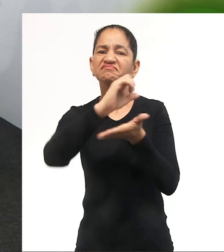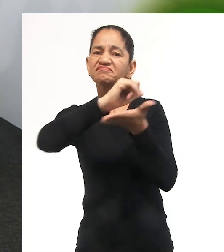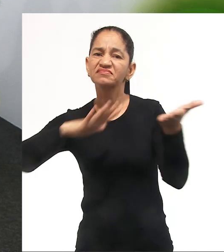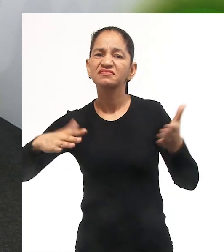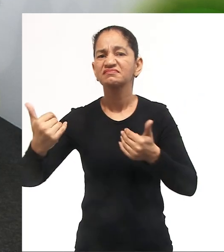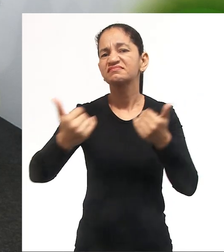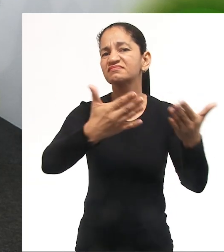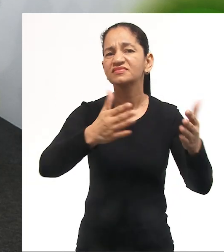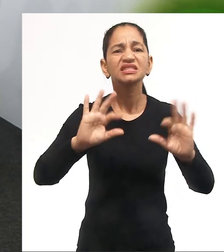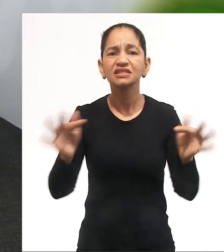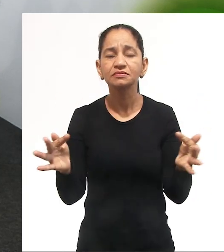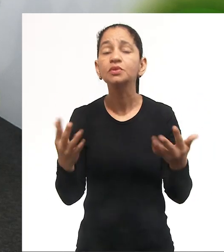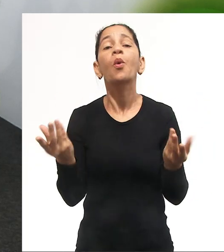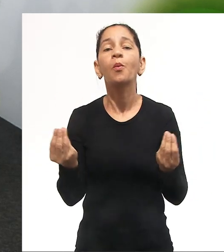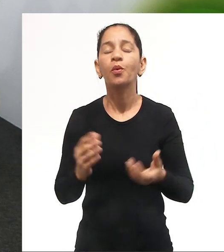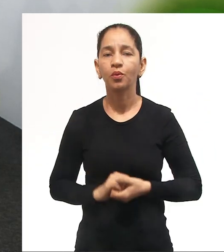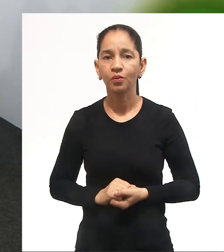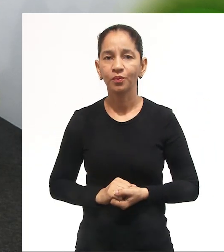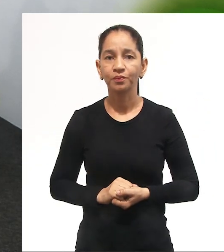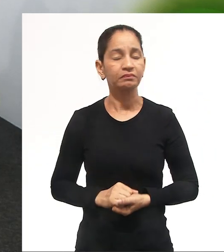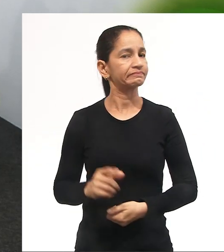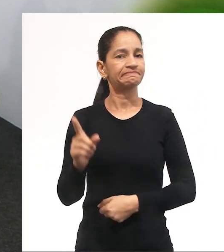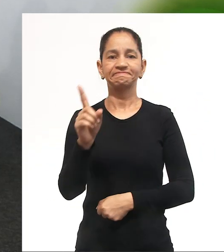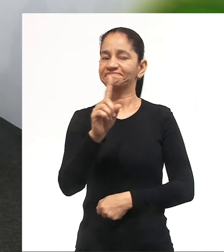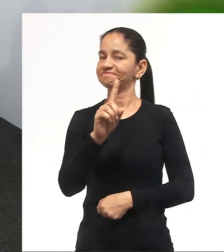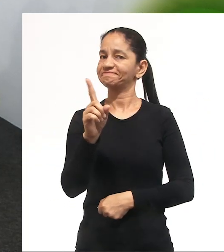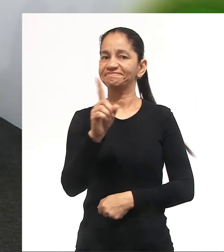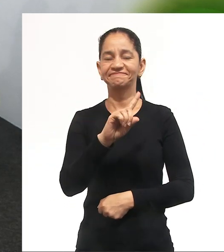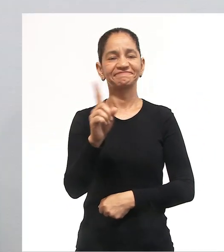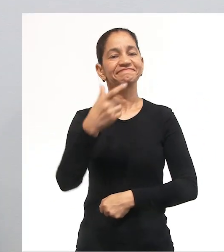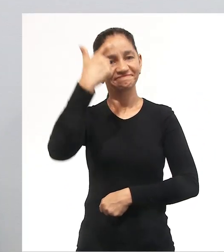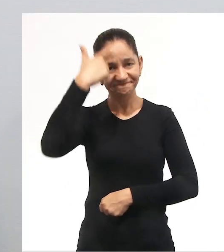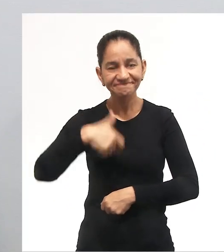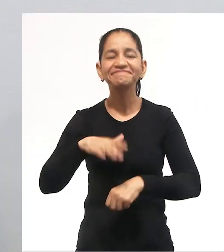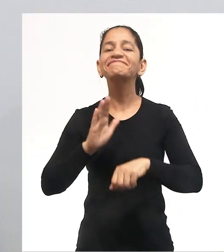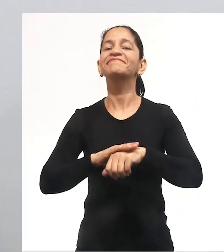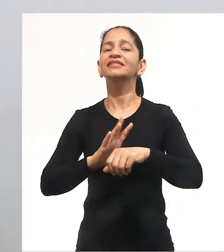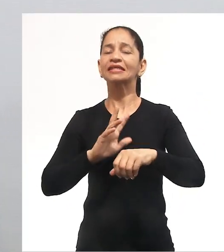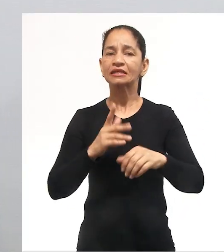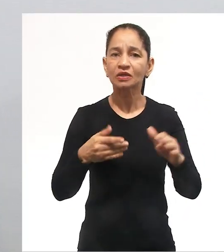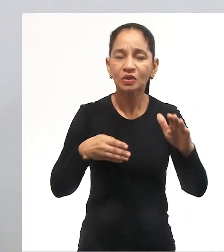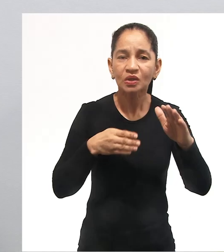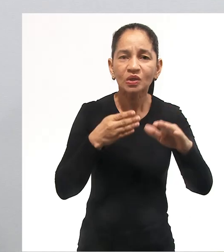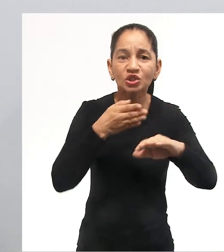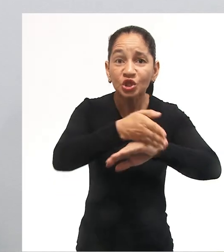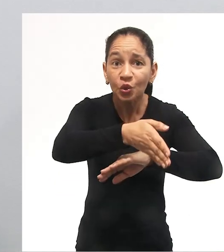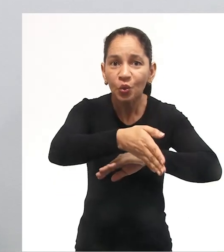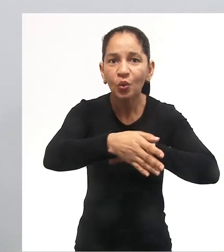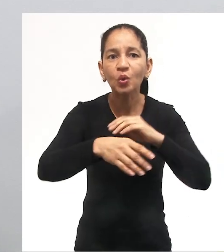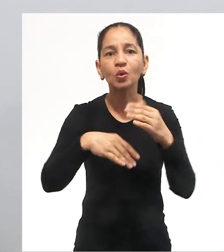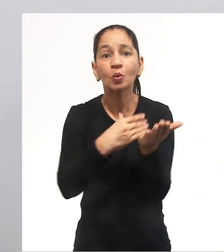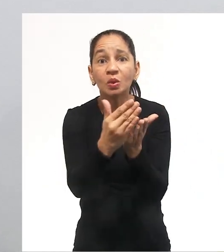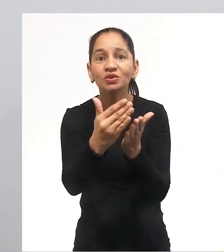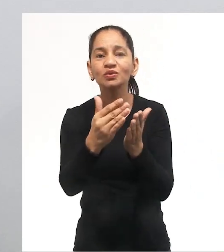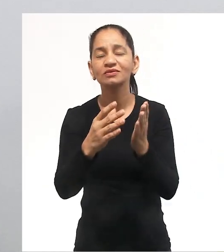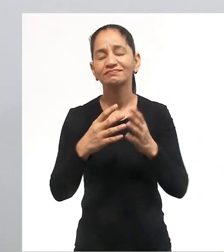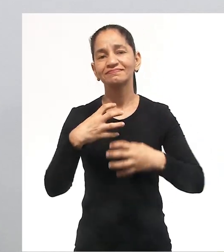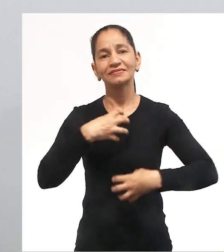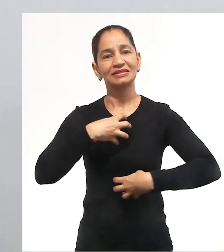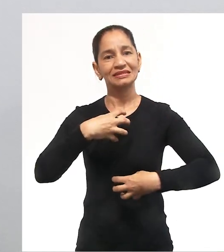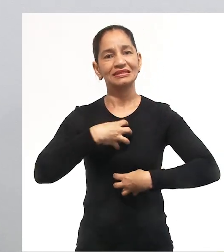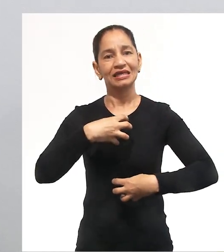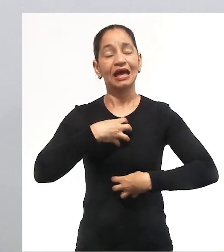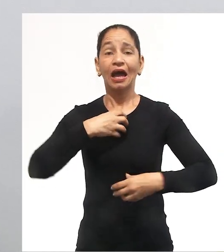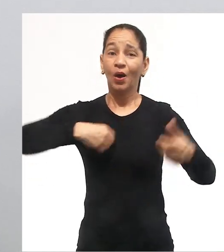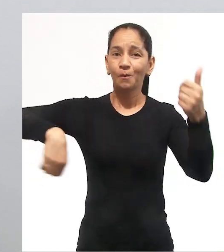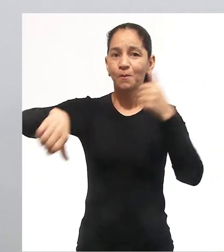acadêmico, a gente fez por praxe e tal? De forma alguma, professora. A gente chega de um jeito e sai de outro.